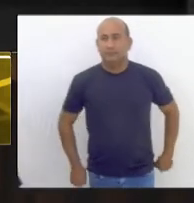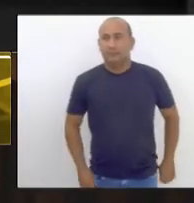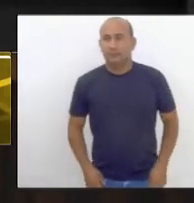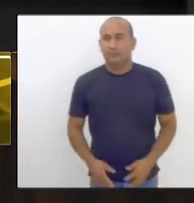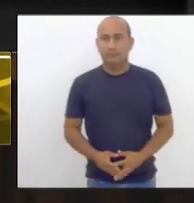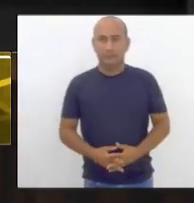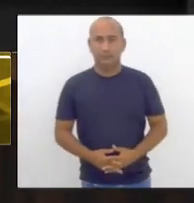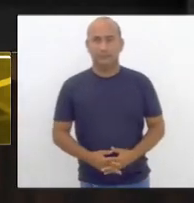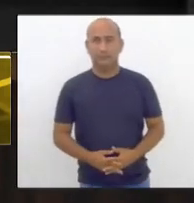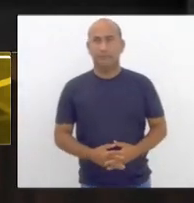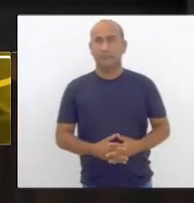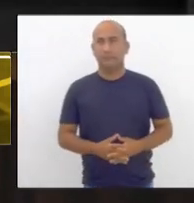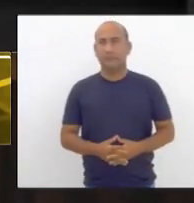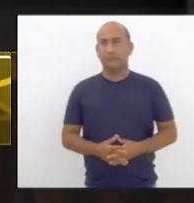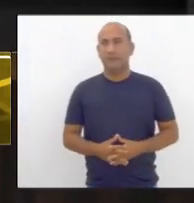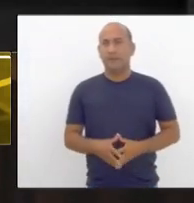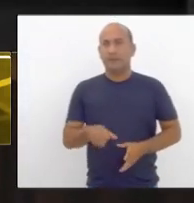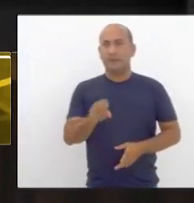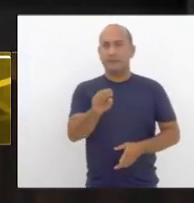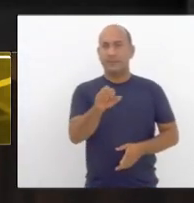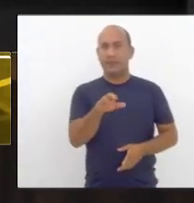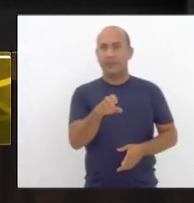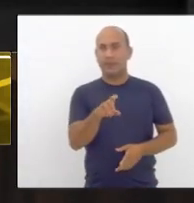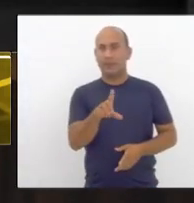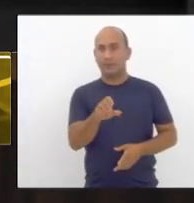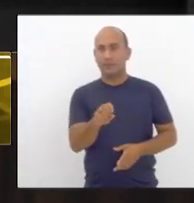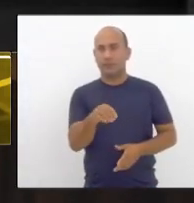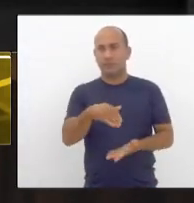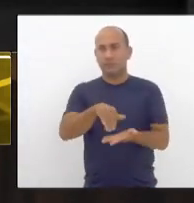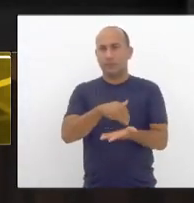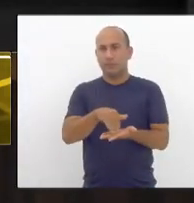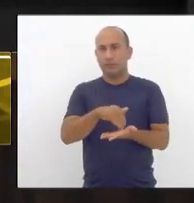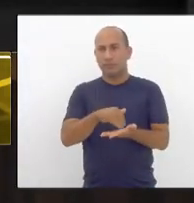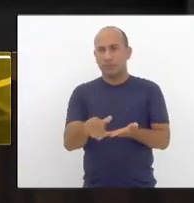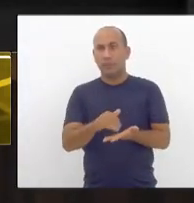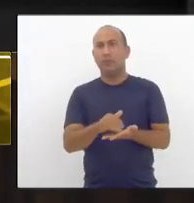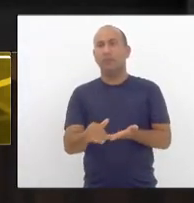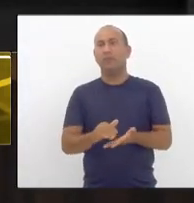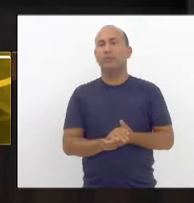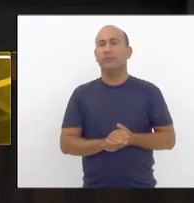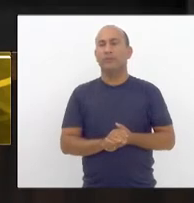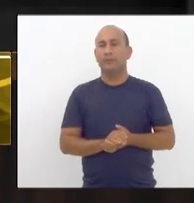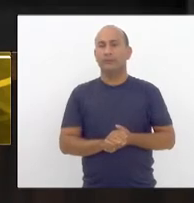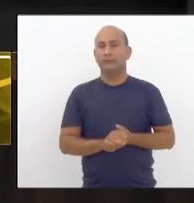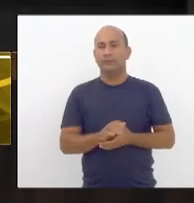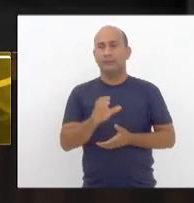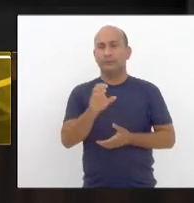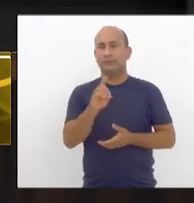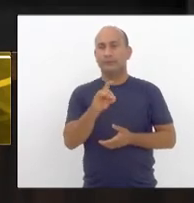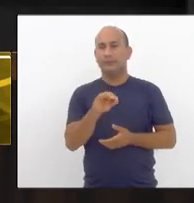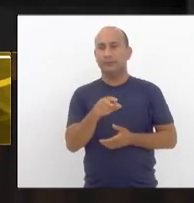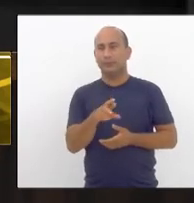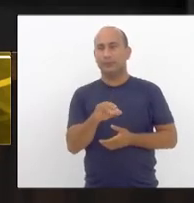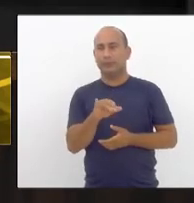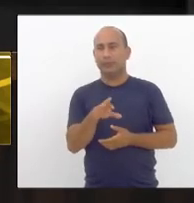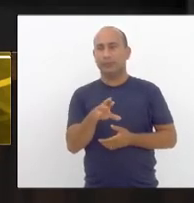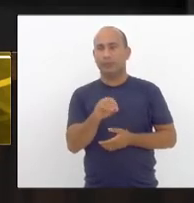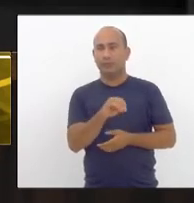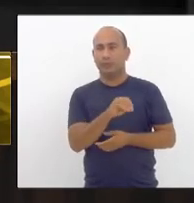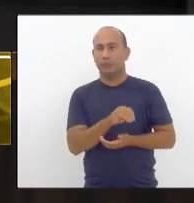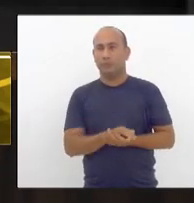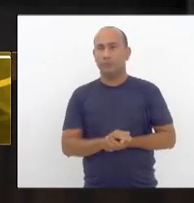de Sérgio Abdon diretor executivo do sind Rio de Gabriel guerra